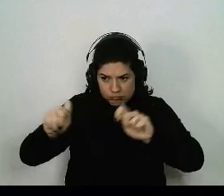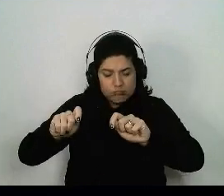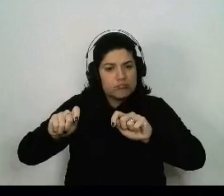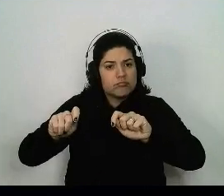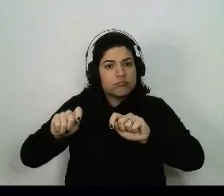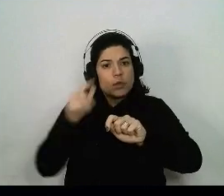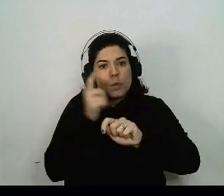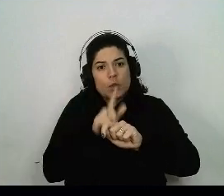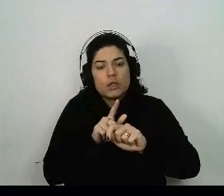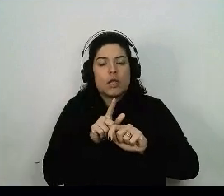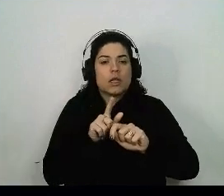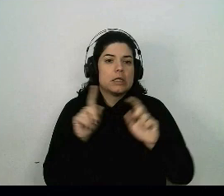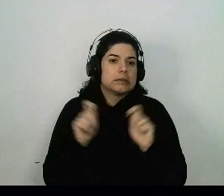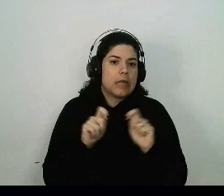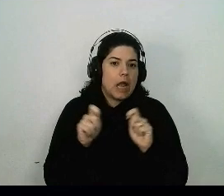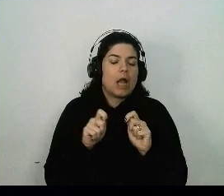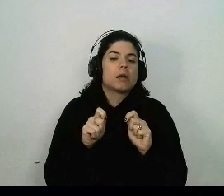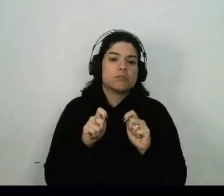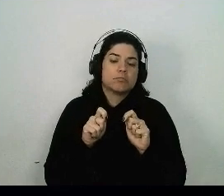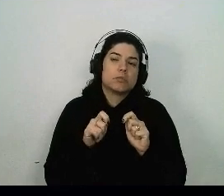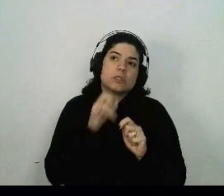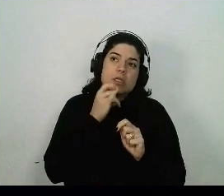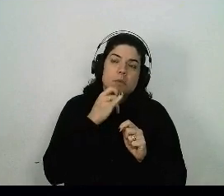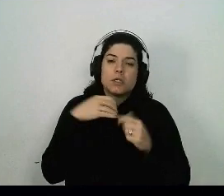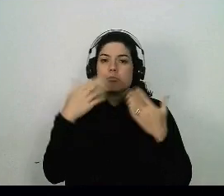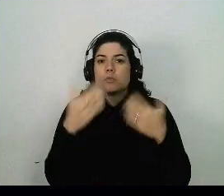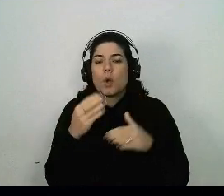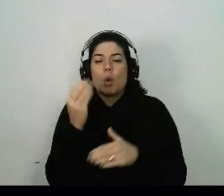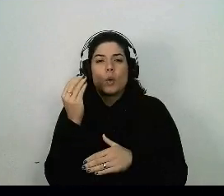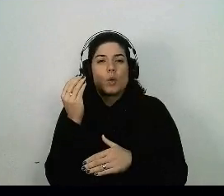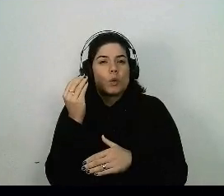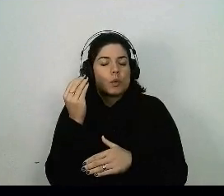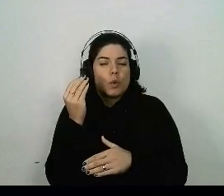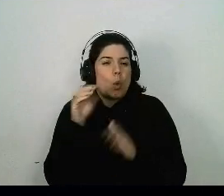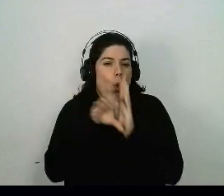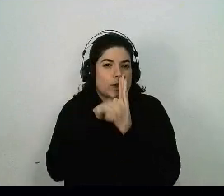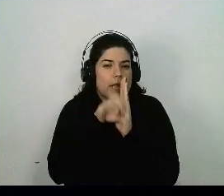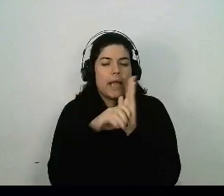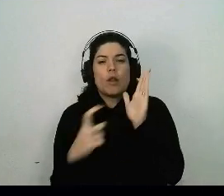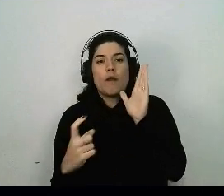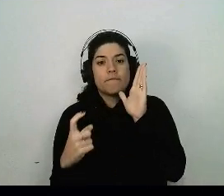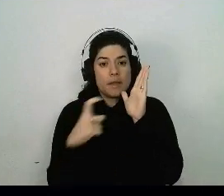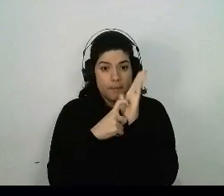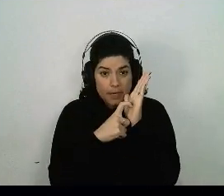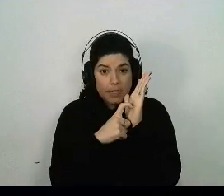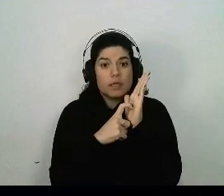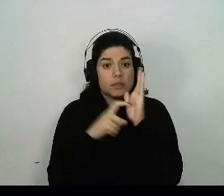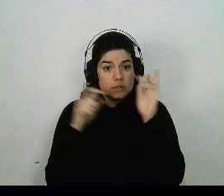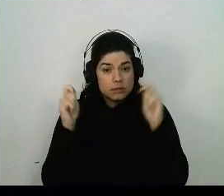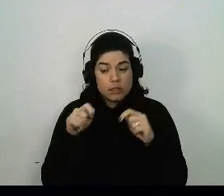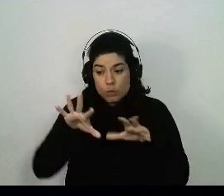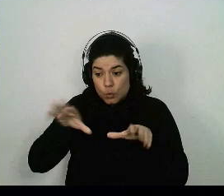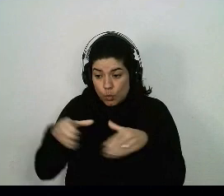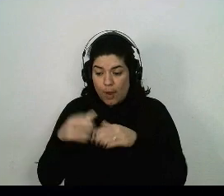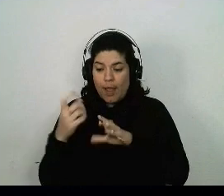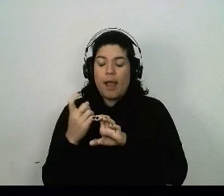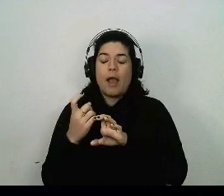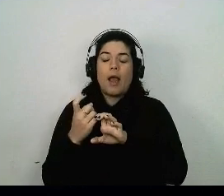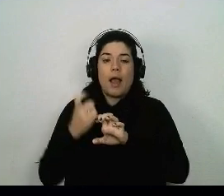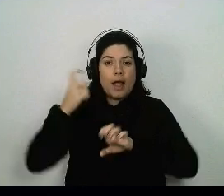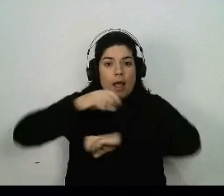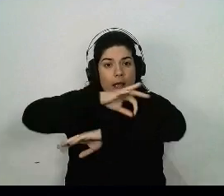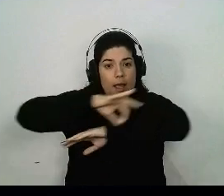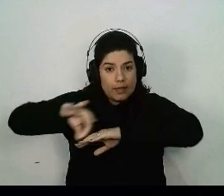esperado? Então, através de prova de conceito, às vezes MVP, então os times de arquitetos também trabalham nessa linha, e aí depois a gente vai ver com